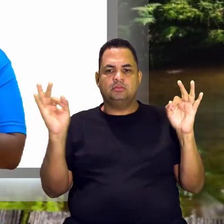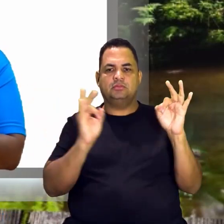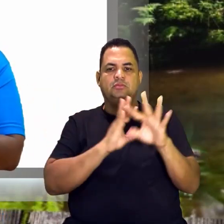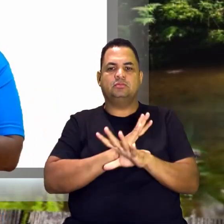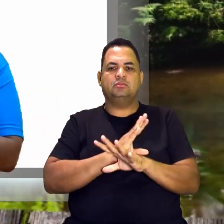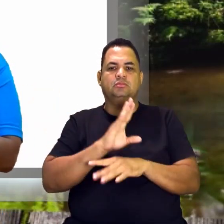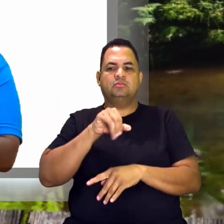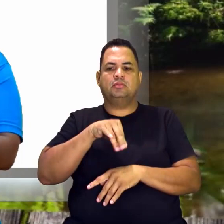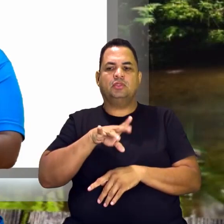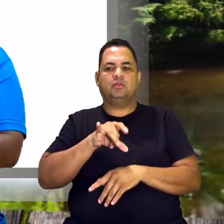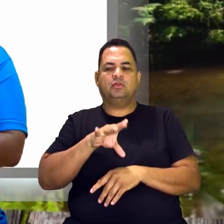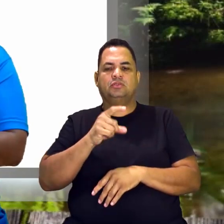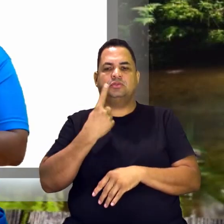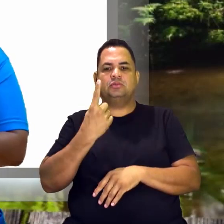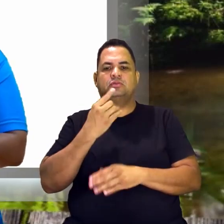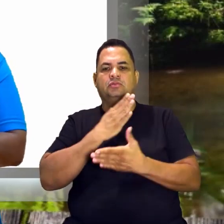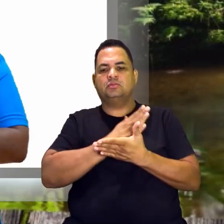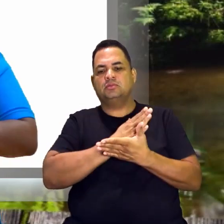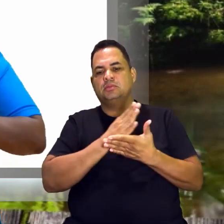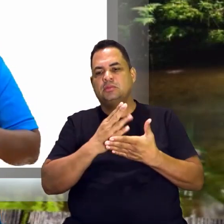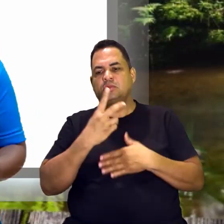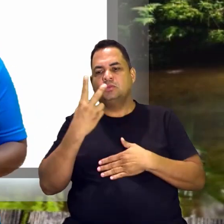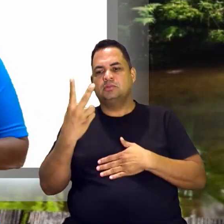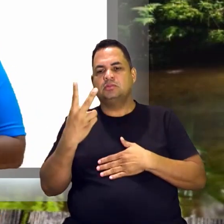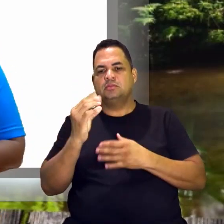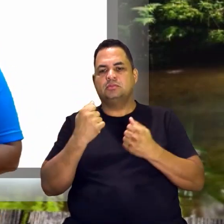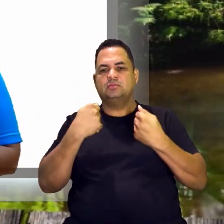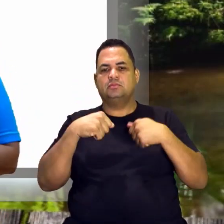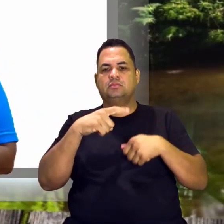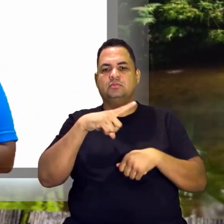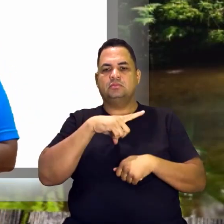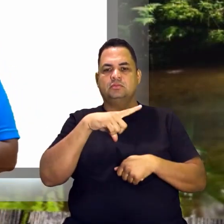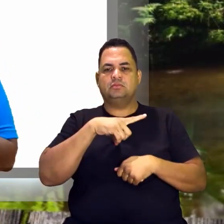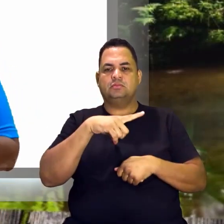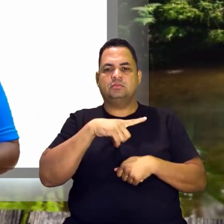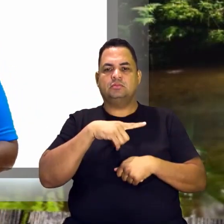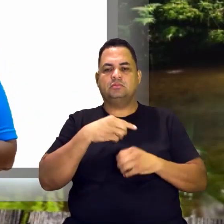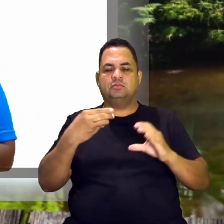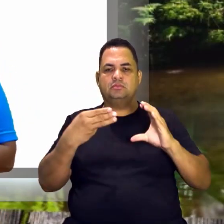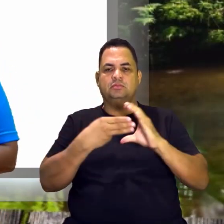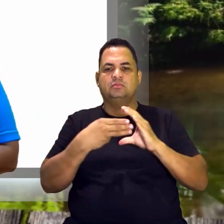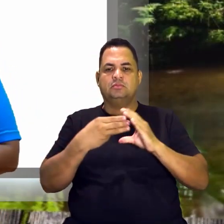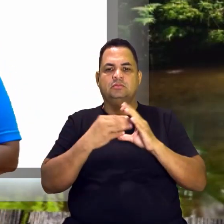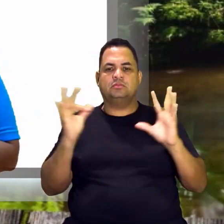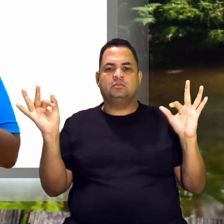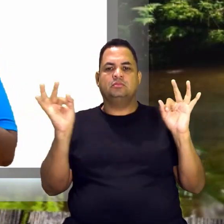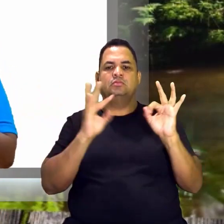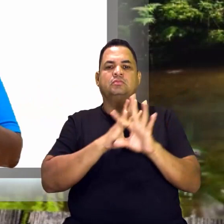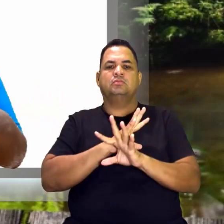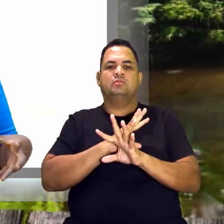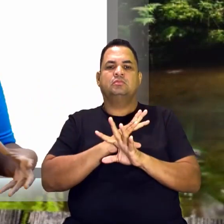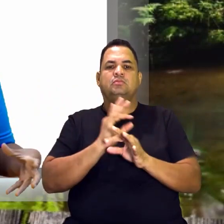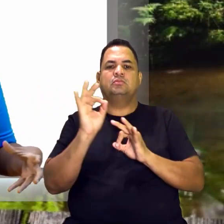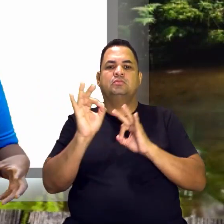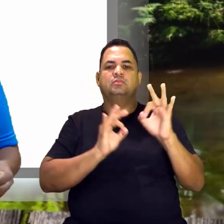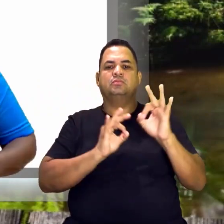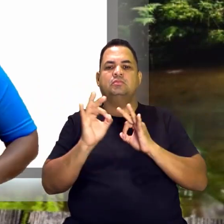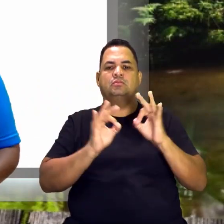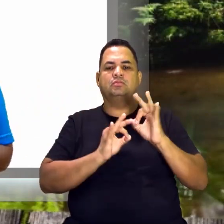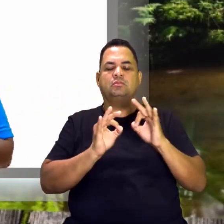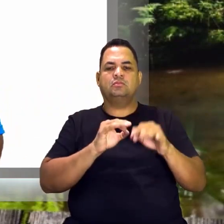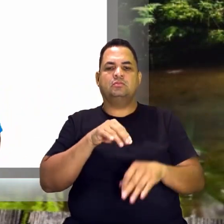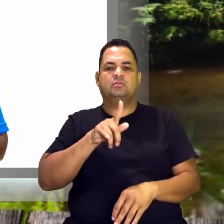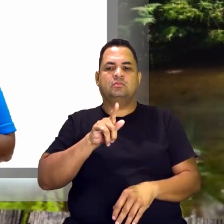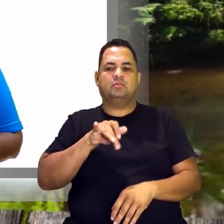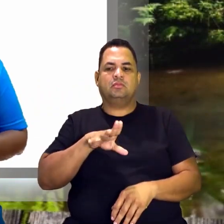a meiose 1, passar para a meiose 2 para poder ter a célula pronta, a formação desses gametas,